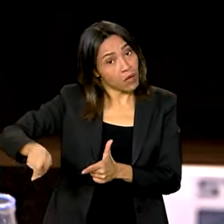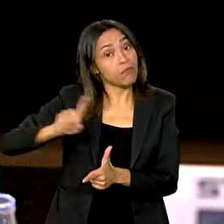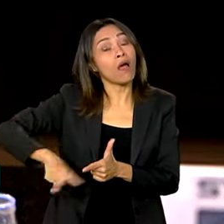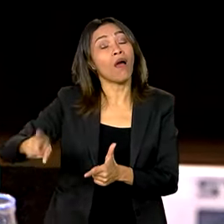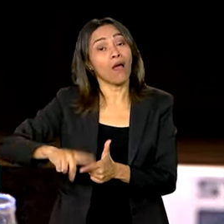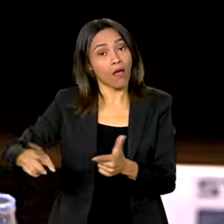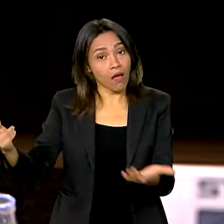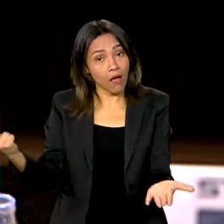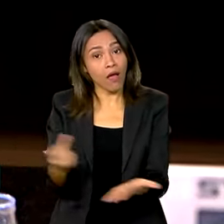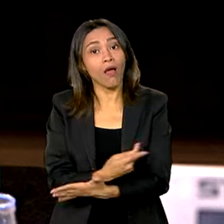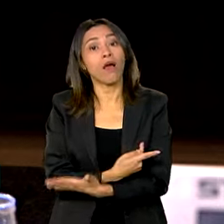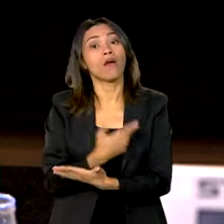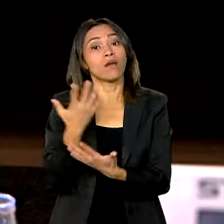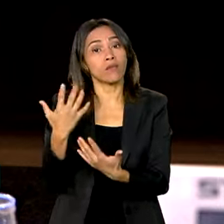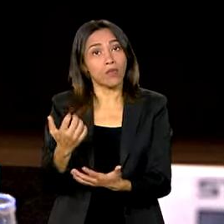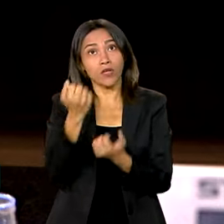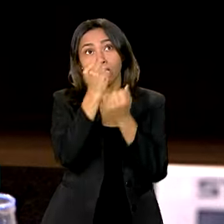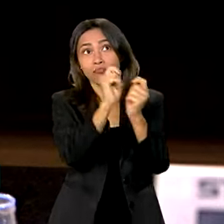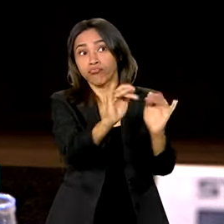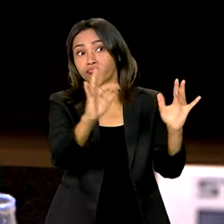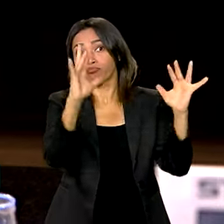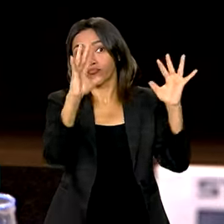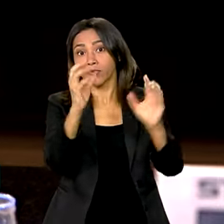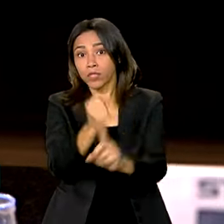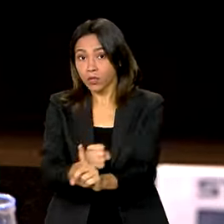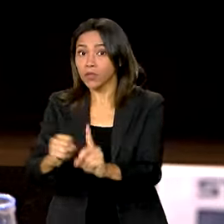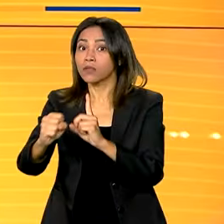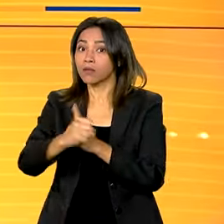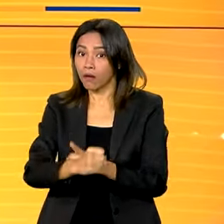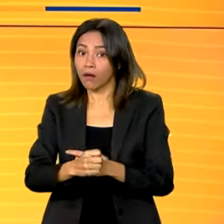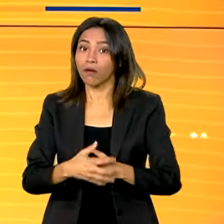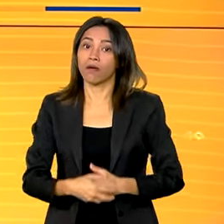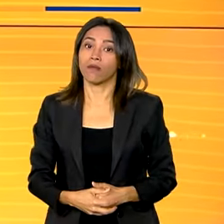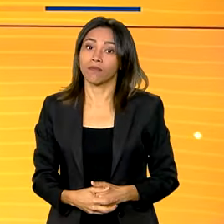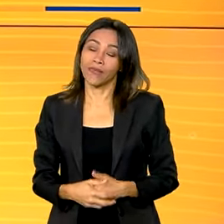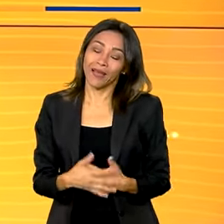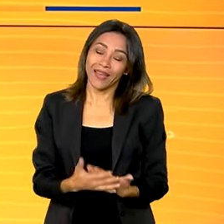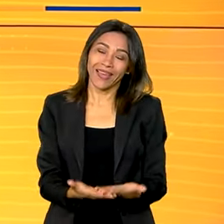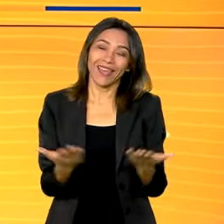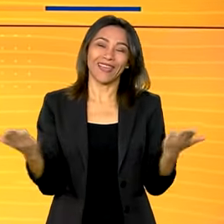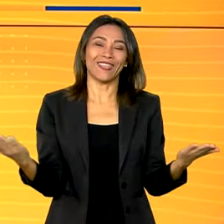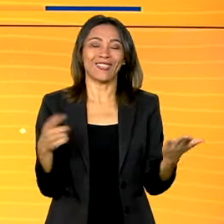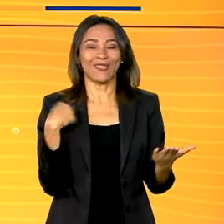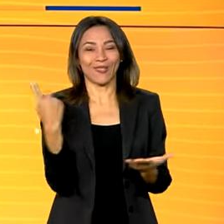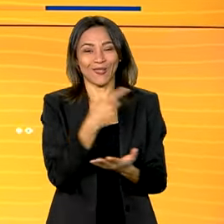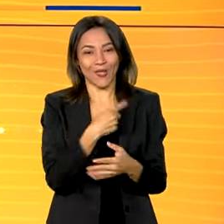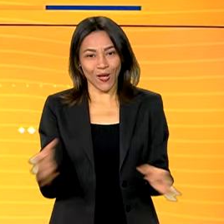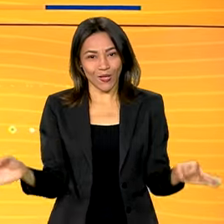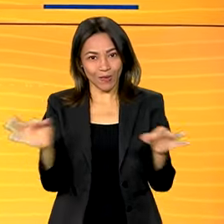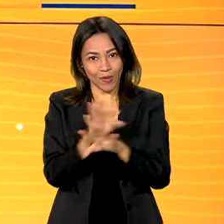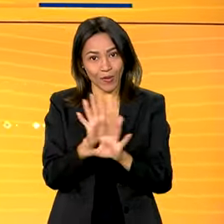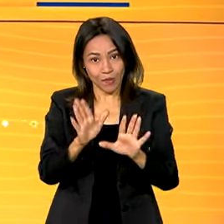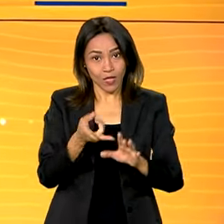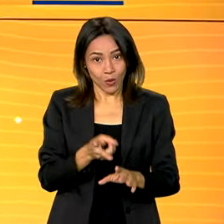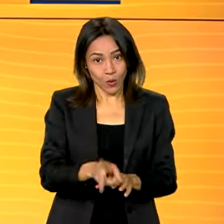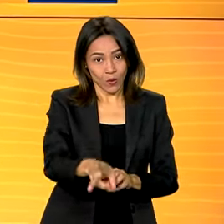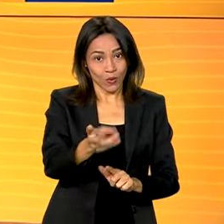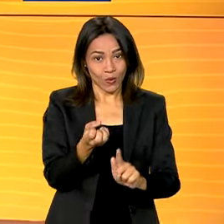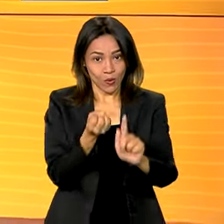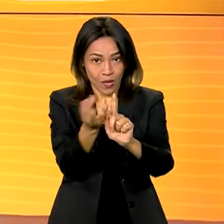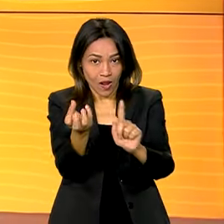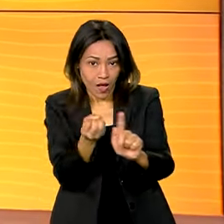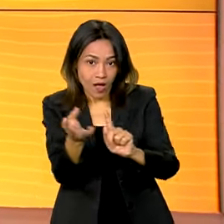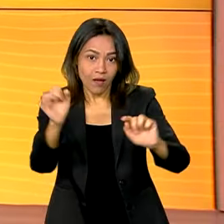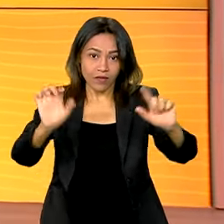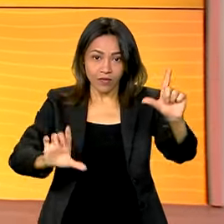natureza ambiental e de natureza social. É isso, o Brasil em Dia fica por aqui, mas o Canal Gov segue